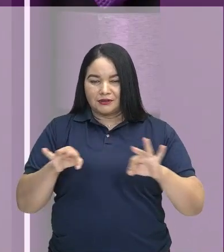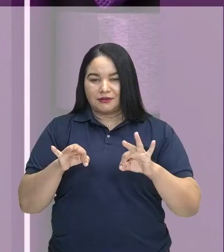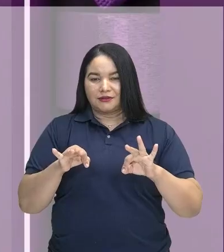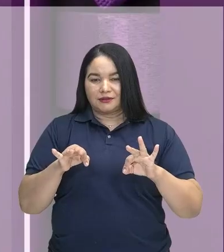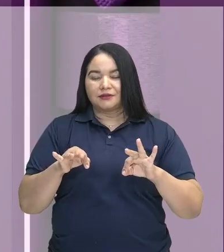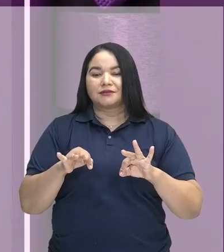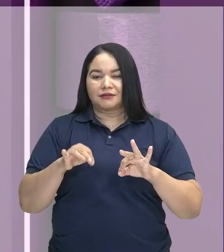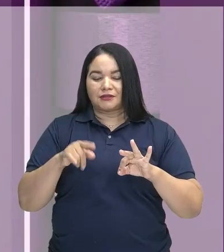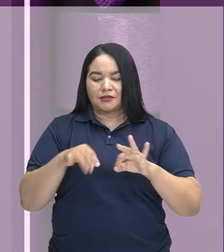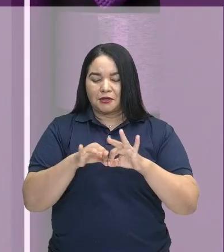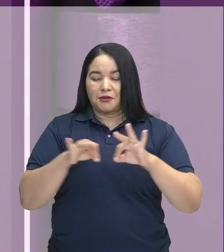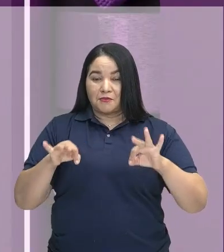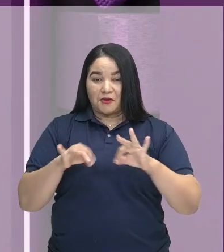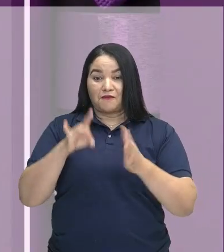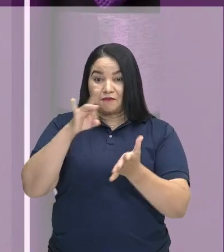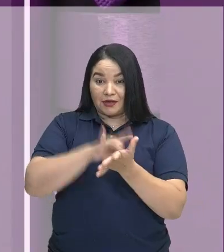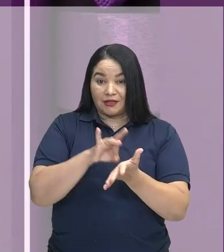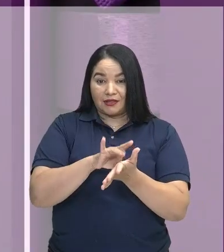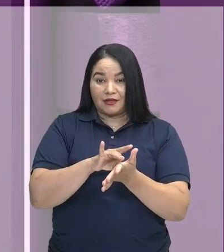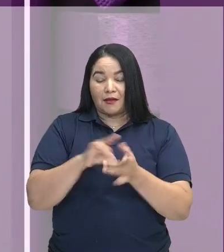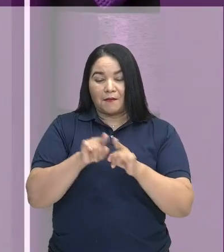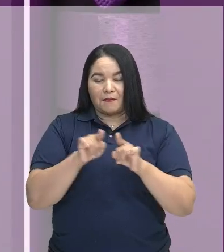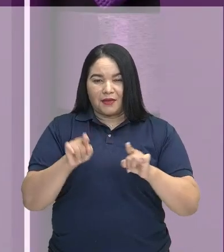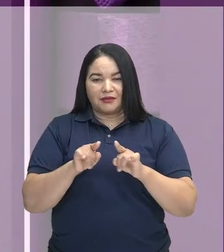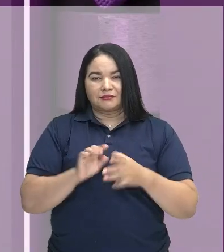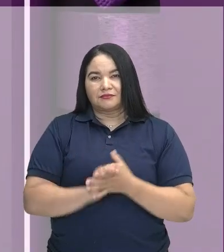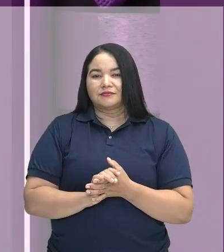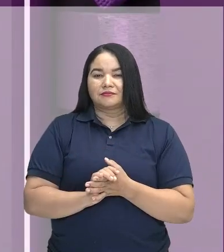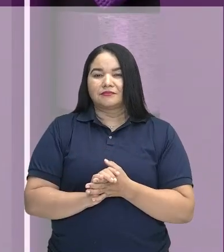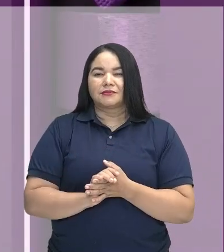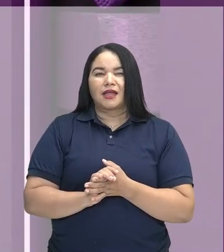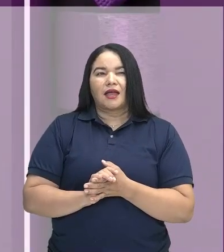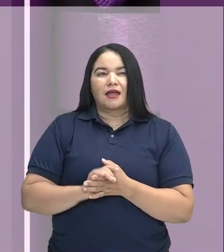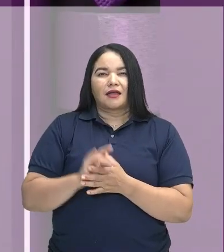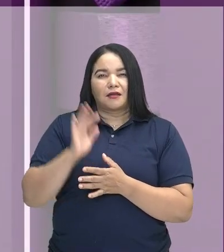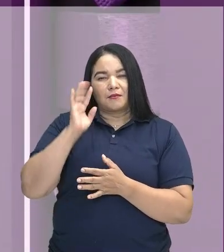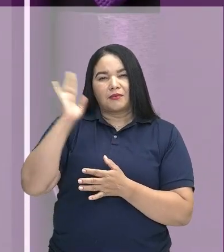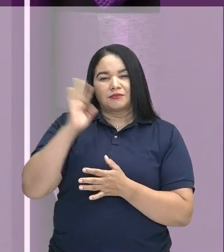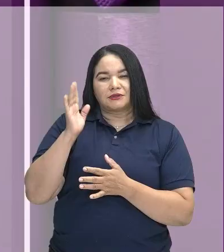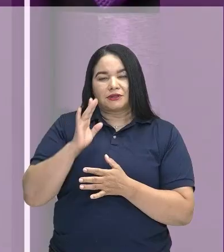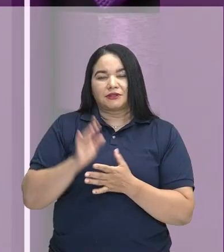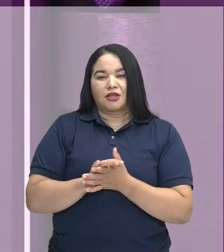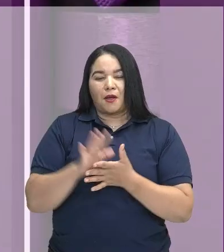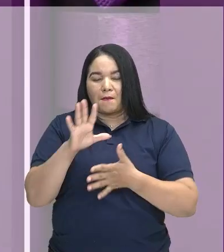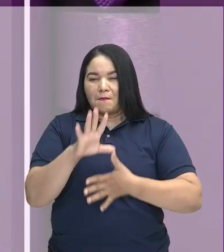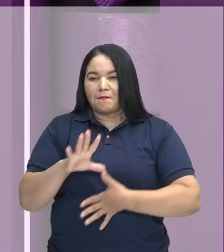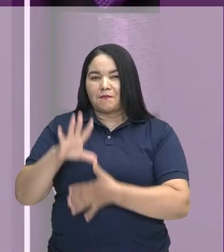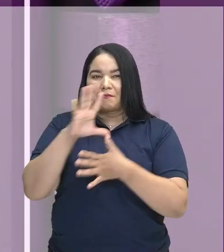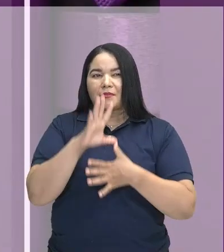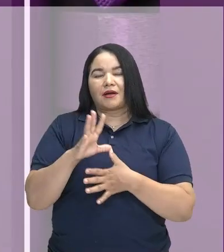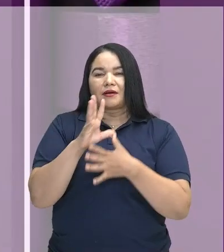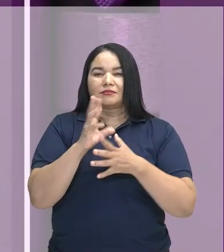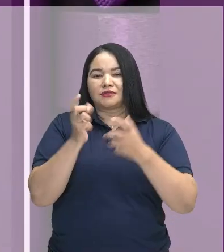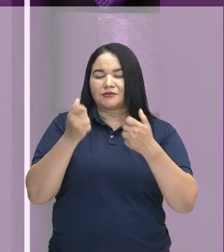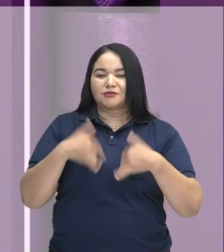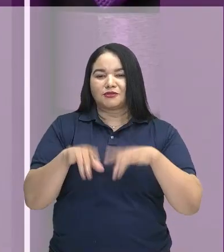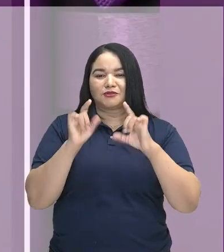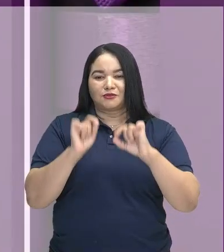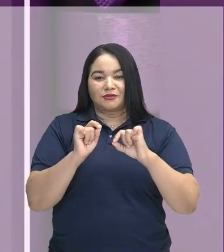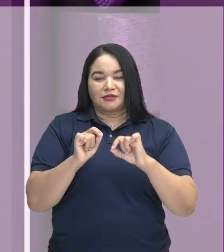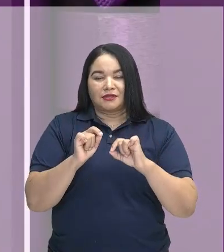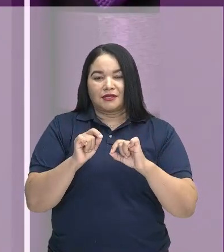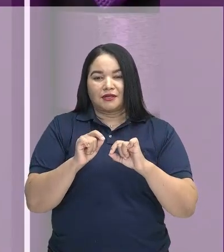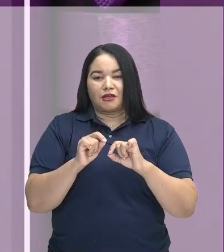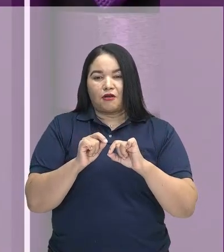né? um tamanho real com um tamanho imaginário, né? O mapa ele reflete uma parte,